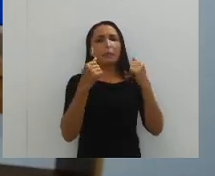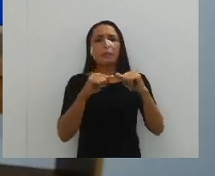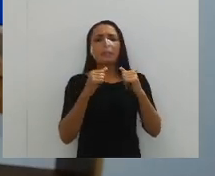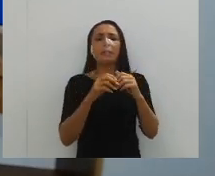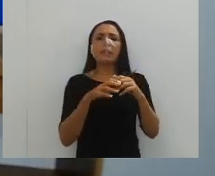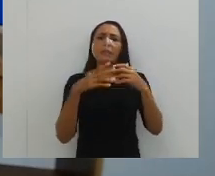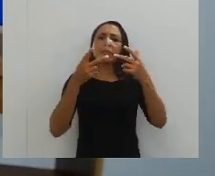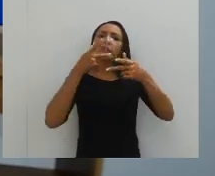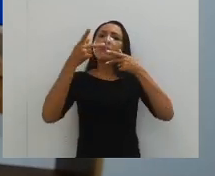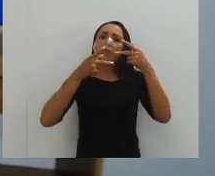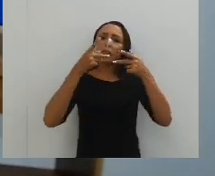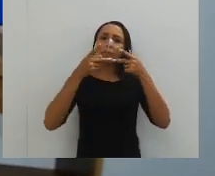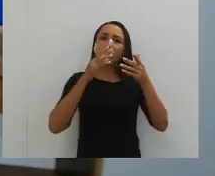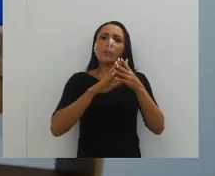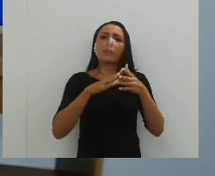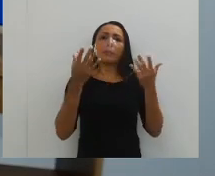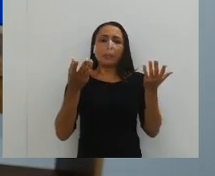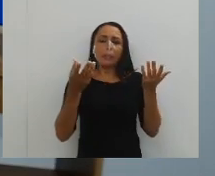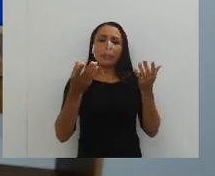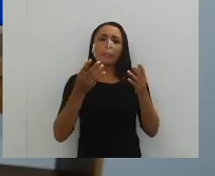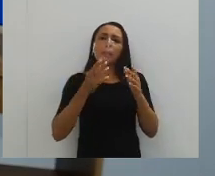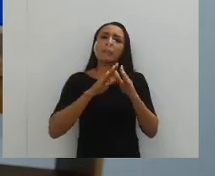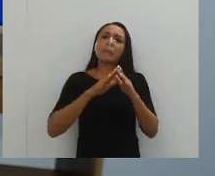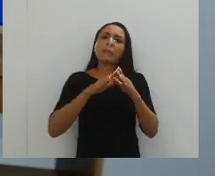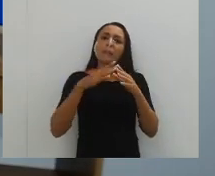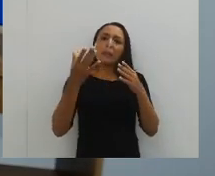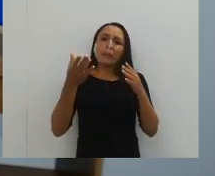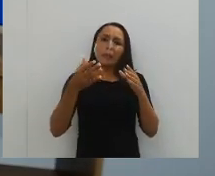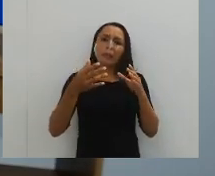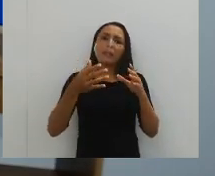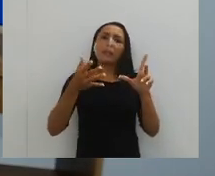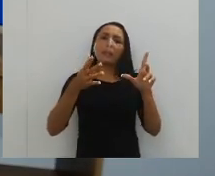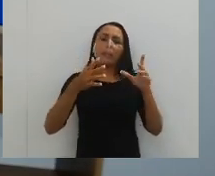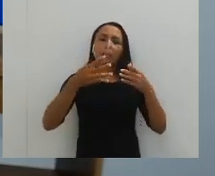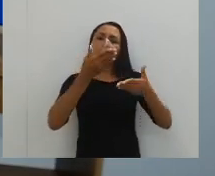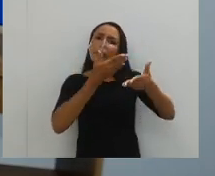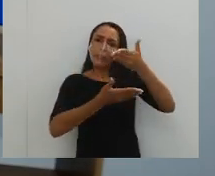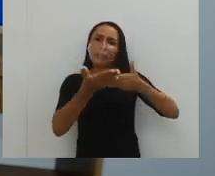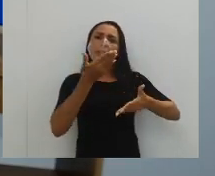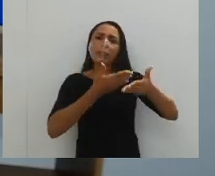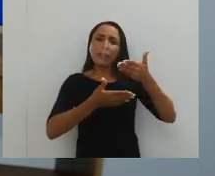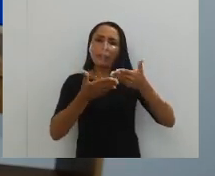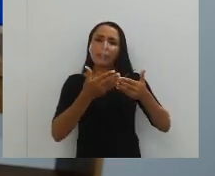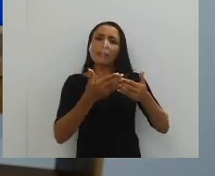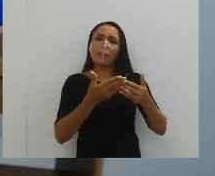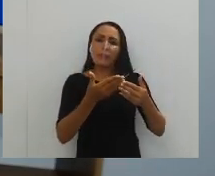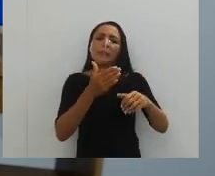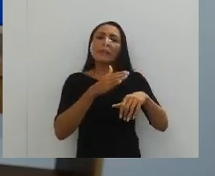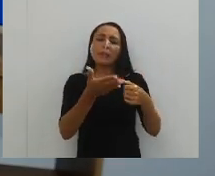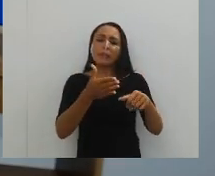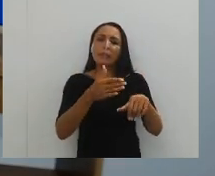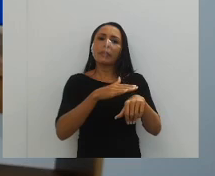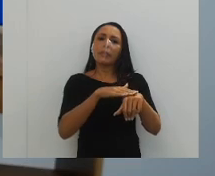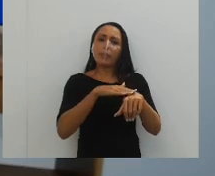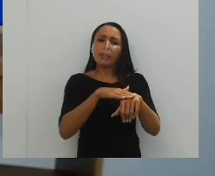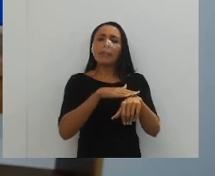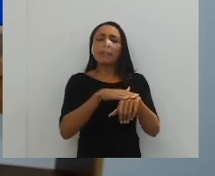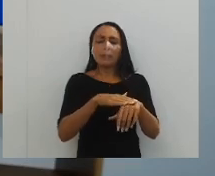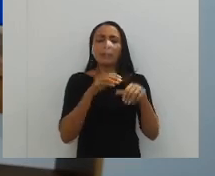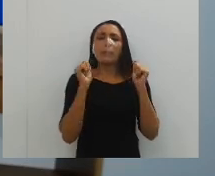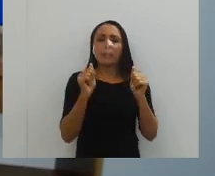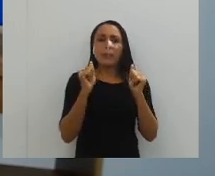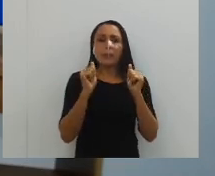vocês vão falando aqui comigo no chat, tá? Vai falando aqui no chat que a gente tem essa interação agora com o aplicativo Conecta Aí. Agora sim, para